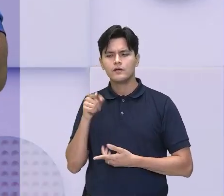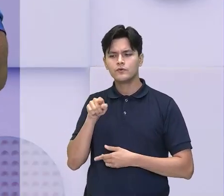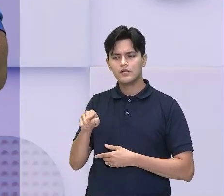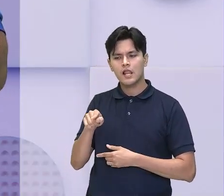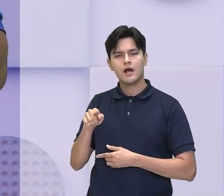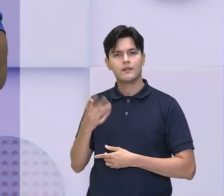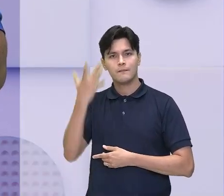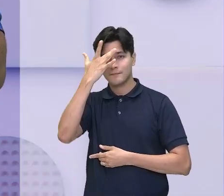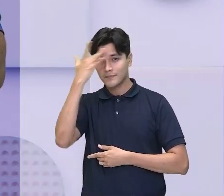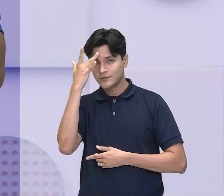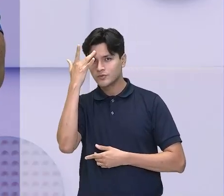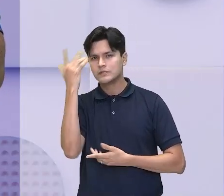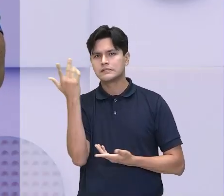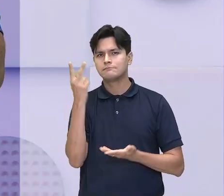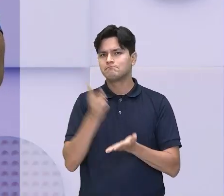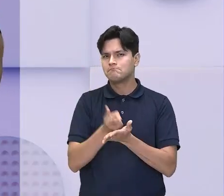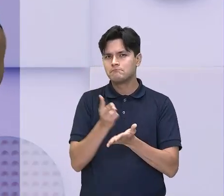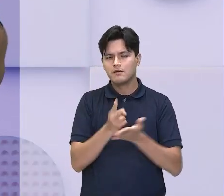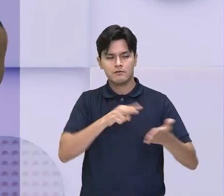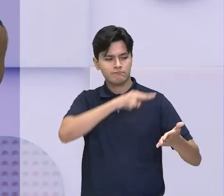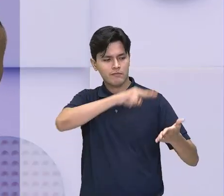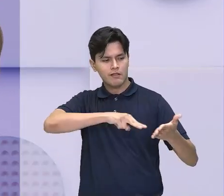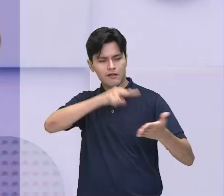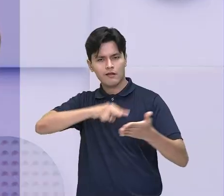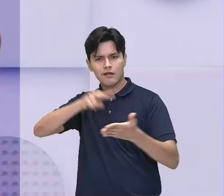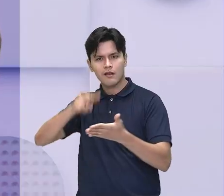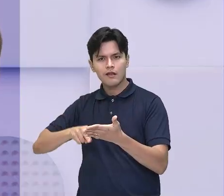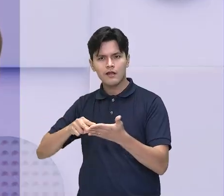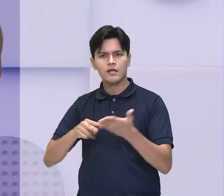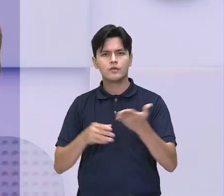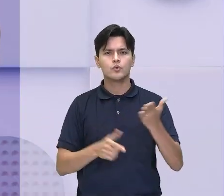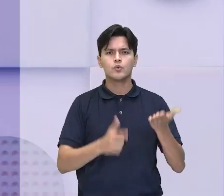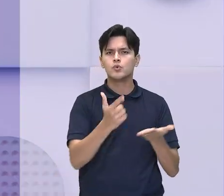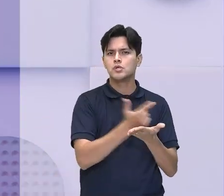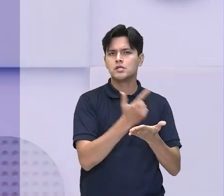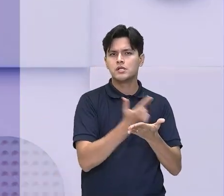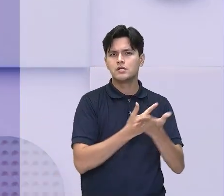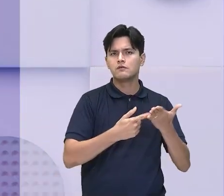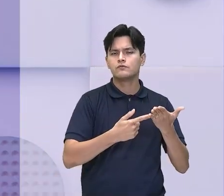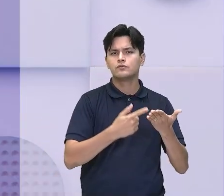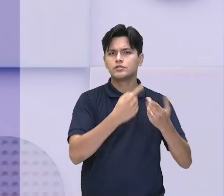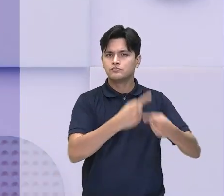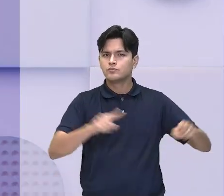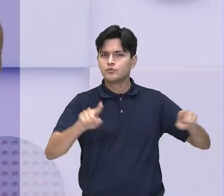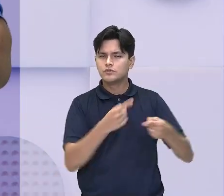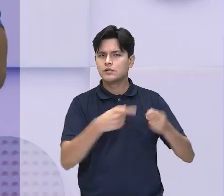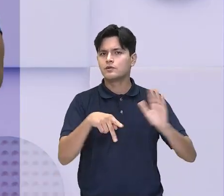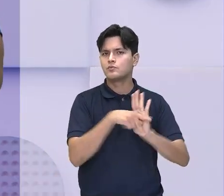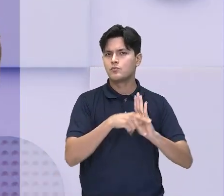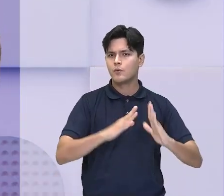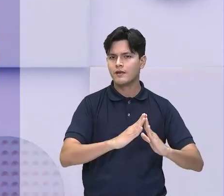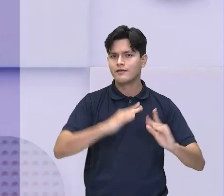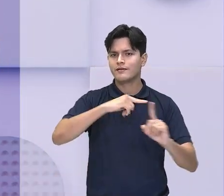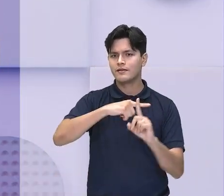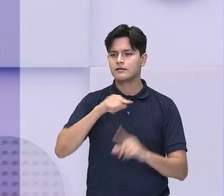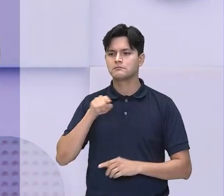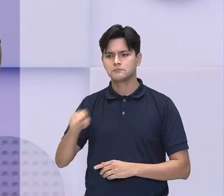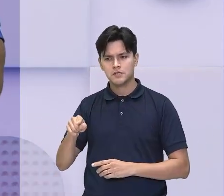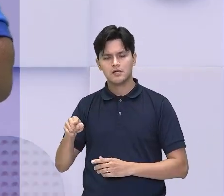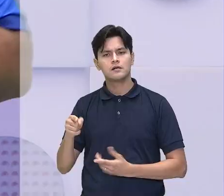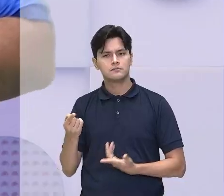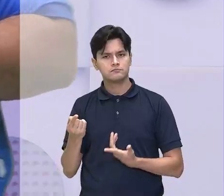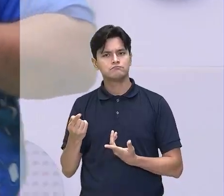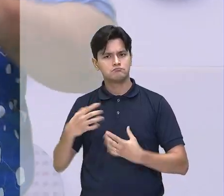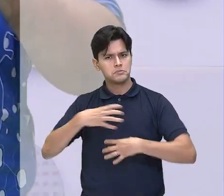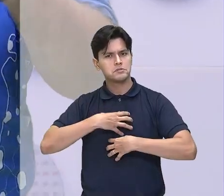com a solidão, com a questão de estar sozinho e também uma maneira de lidar com a depressão. Olha só